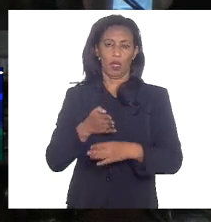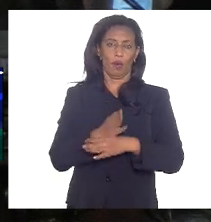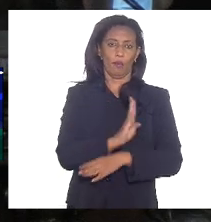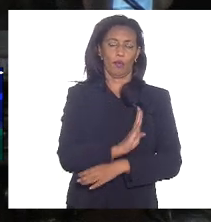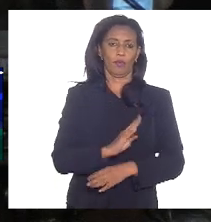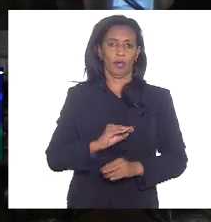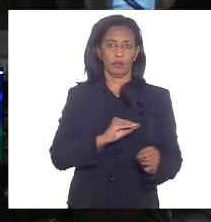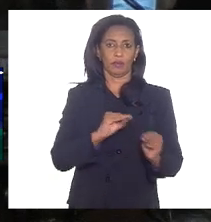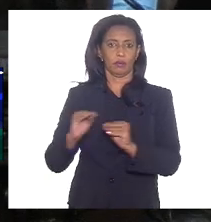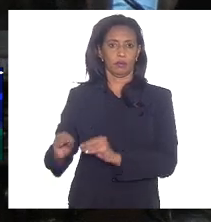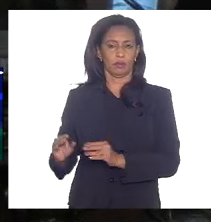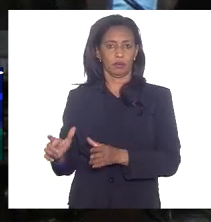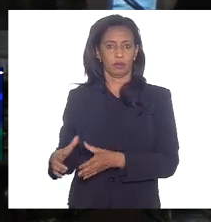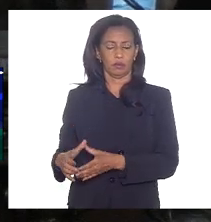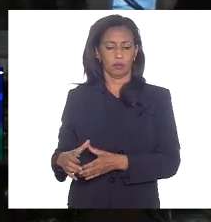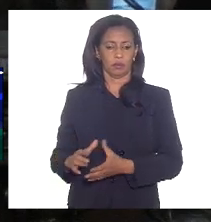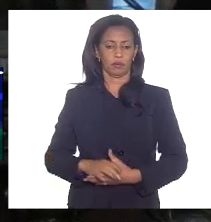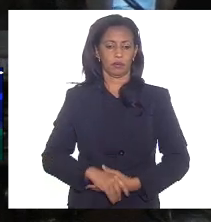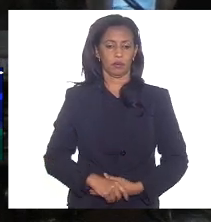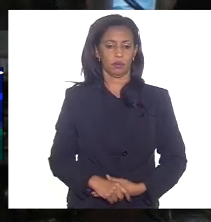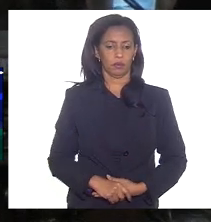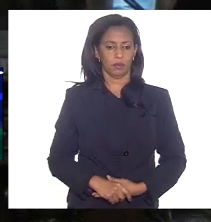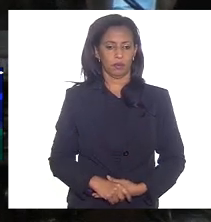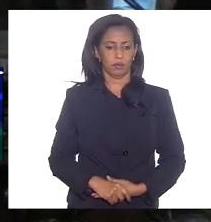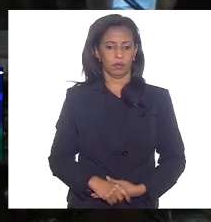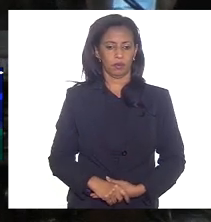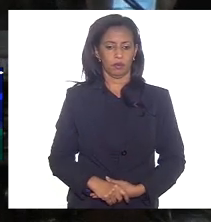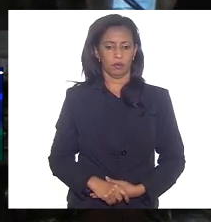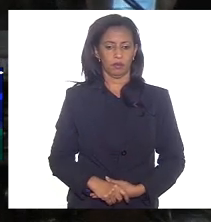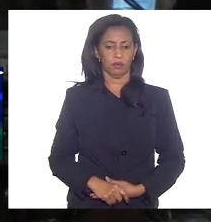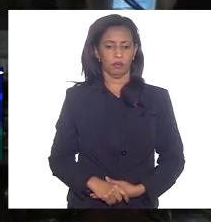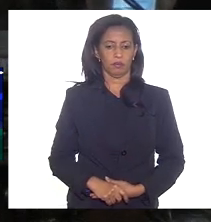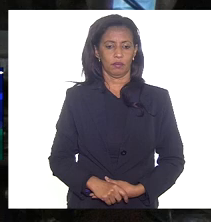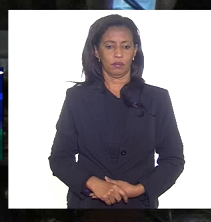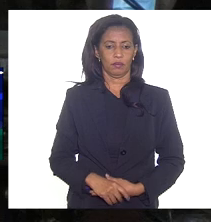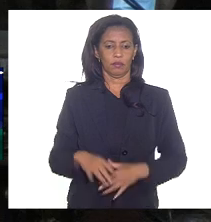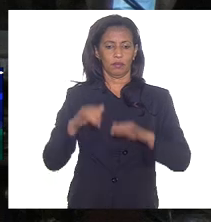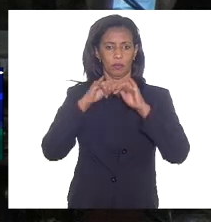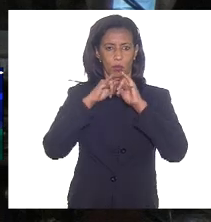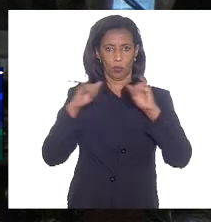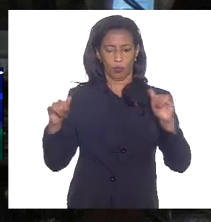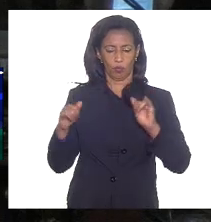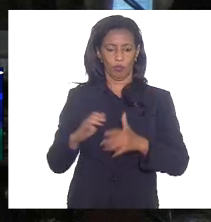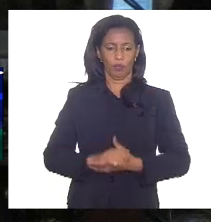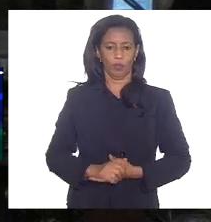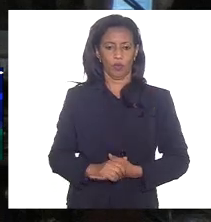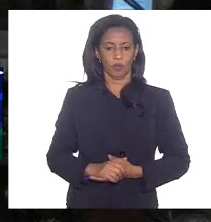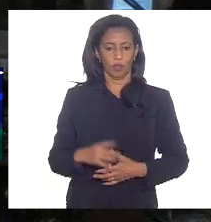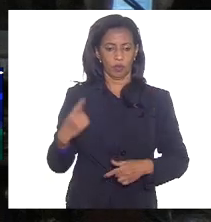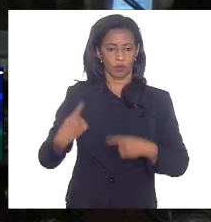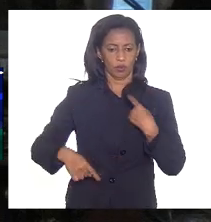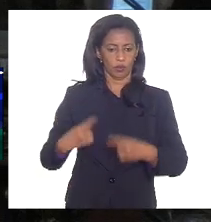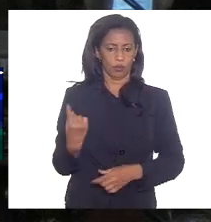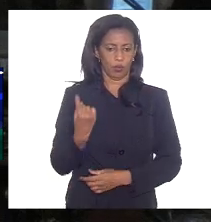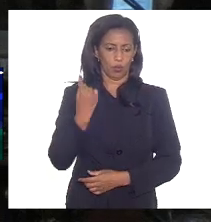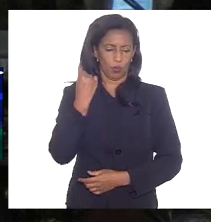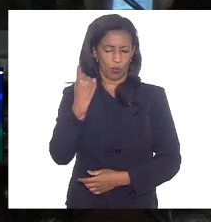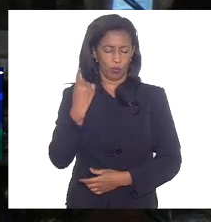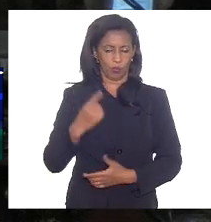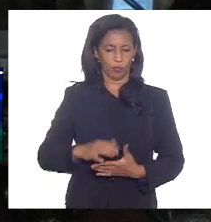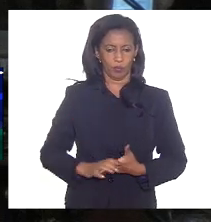vai autógrafo. Ao final. Anuncio em tramitação ordinária, em discussão única, projeto de resolução